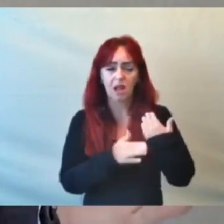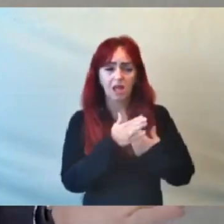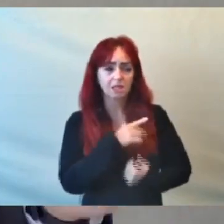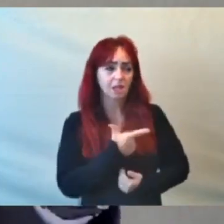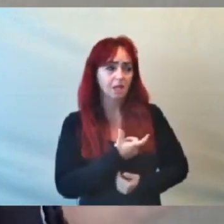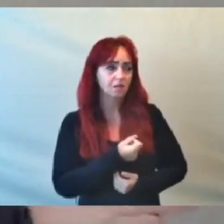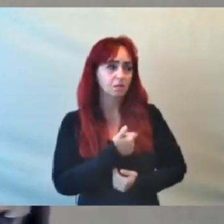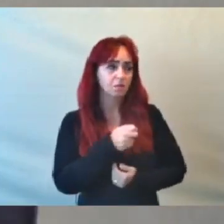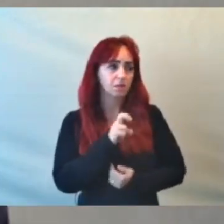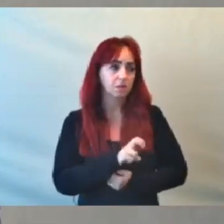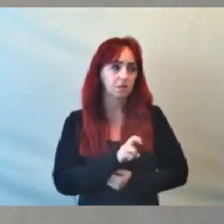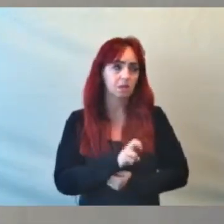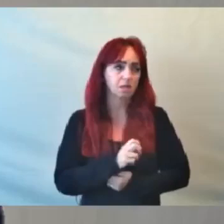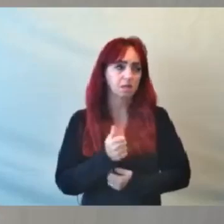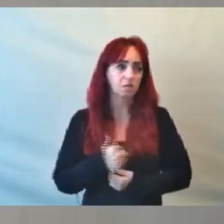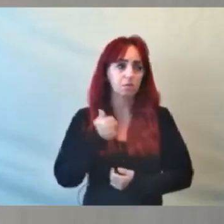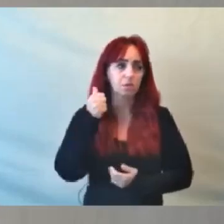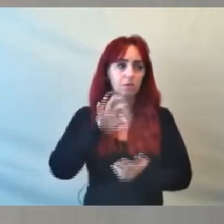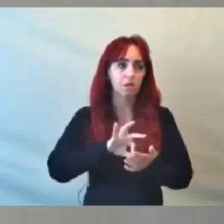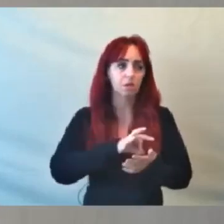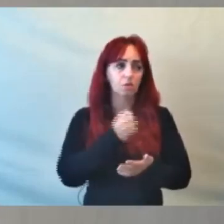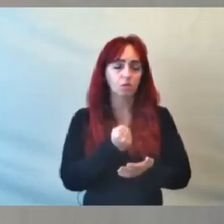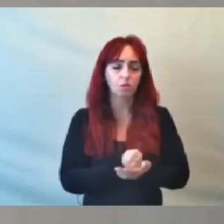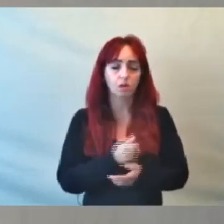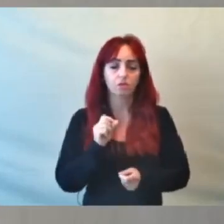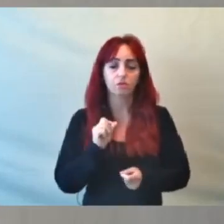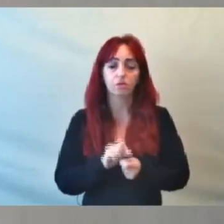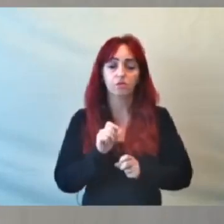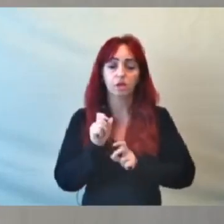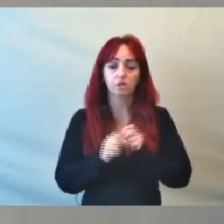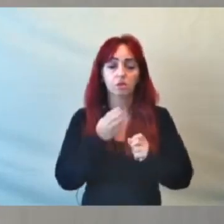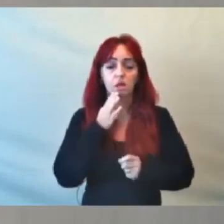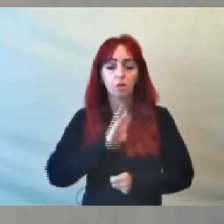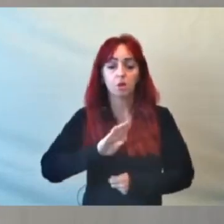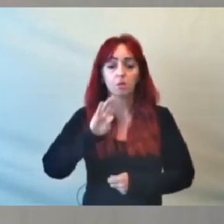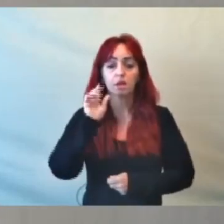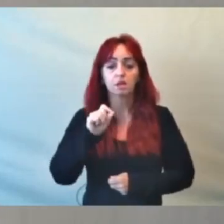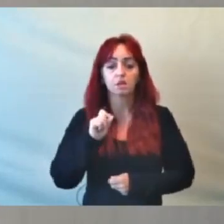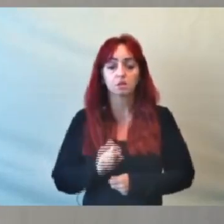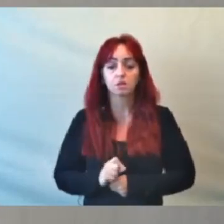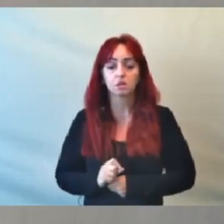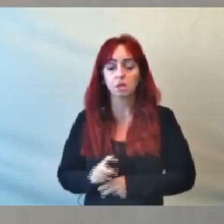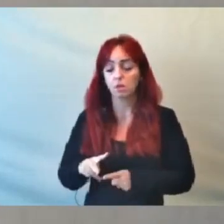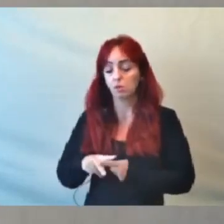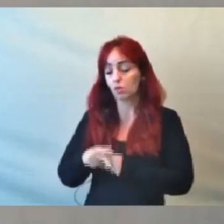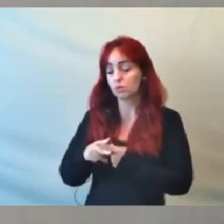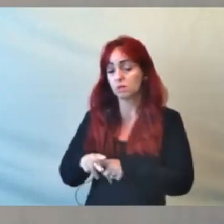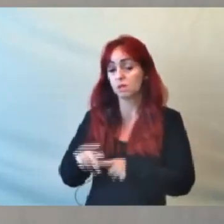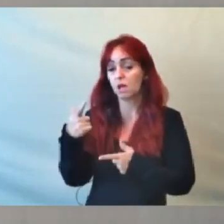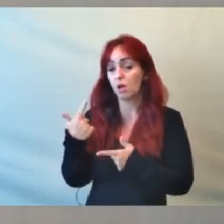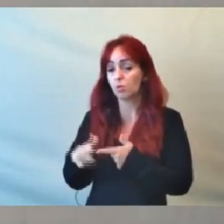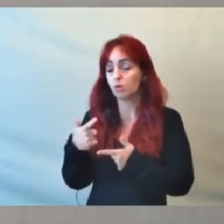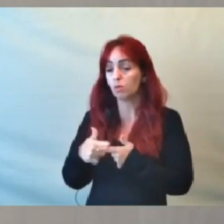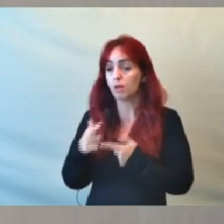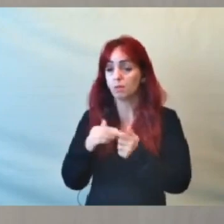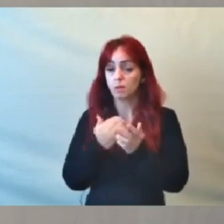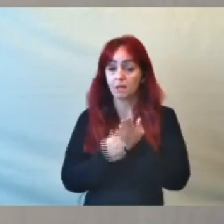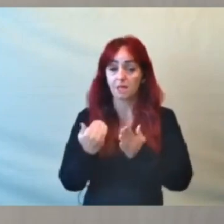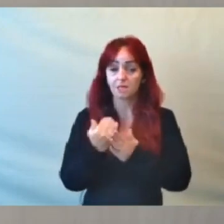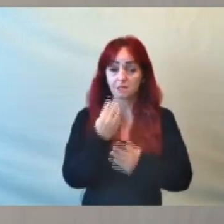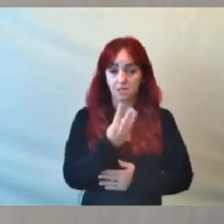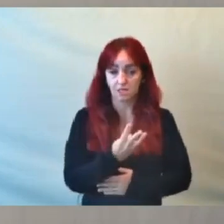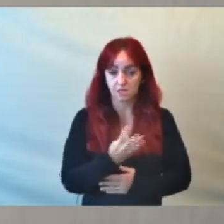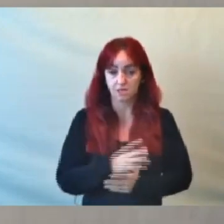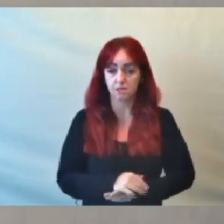foi feito, a promessa era de resolução do problema de classe 3. Ponto.